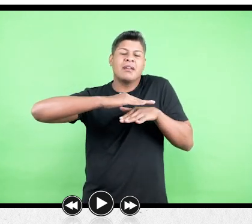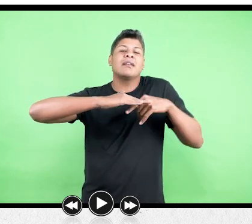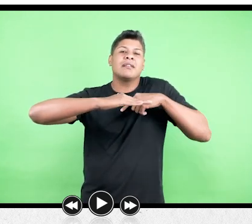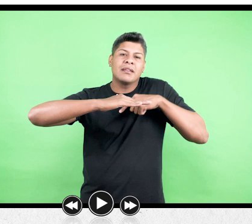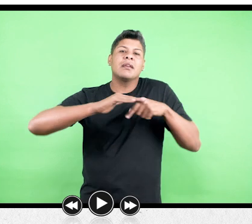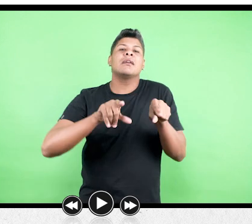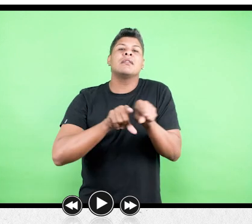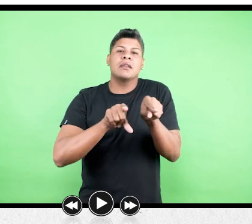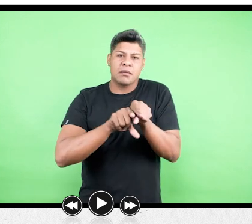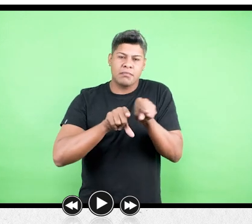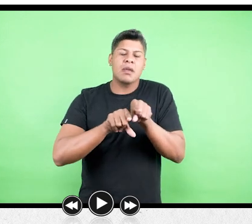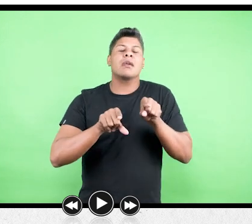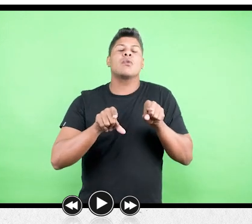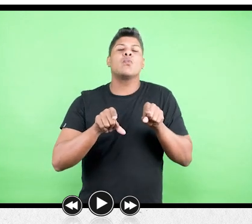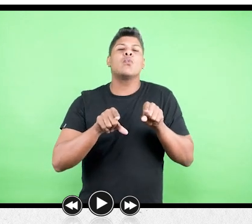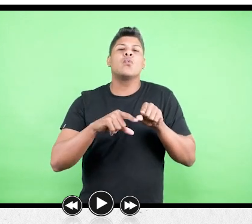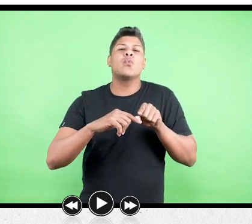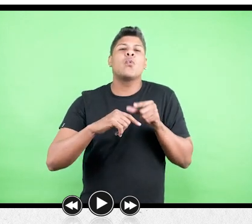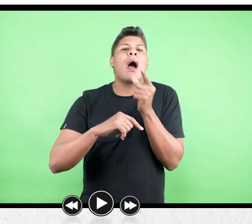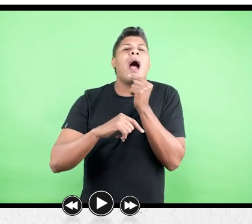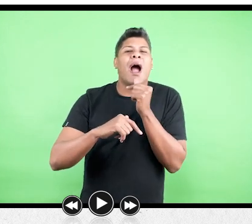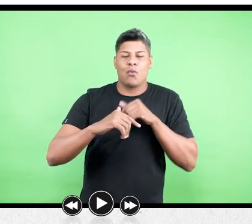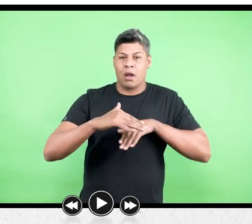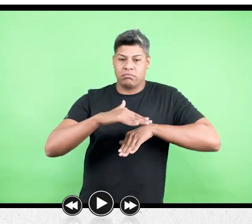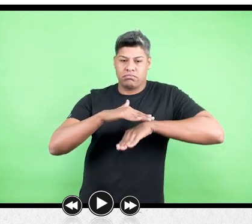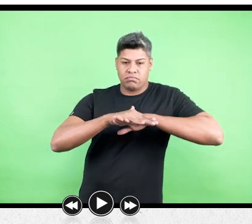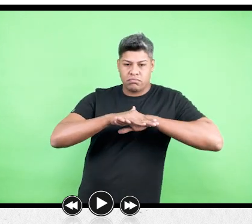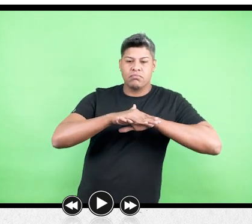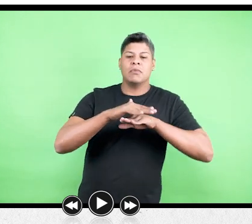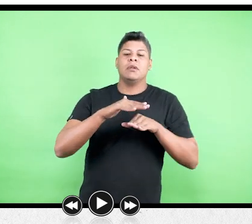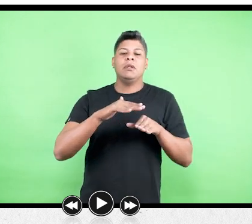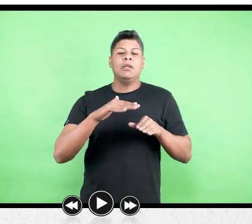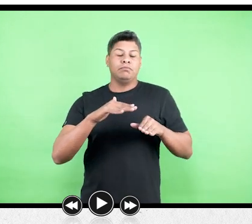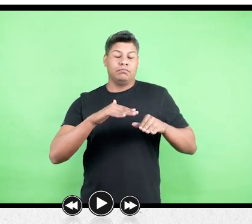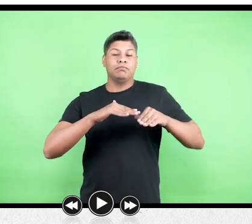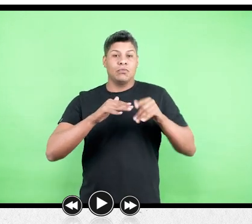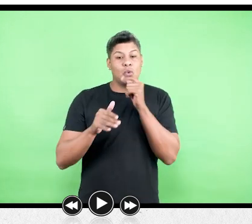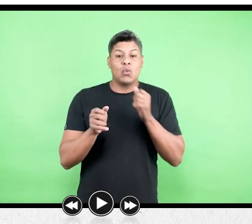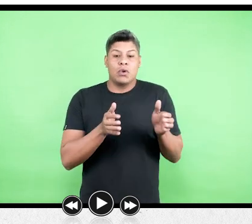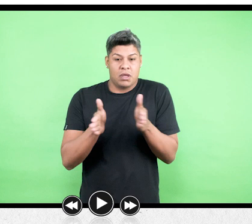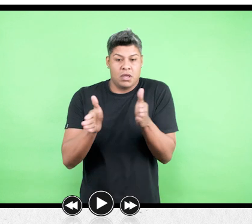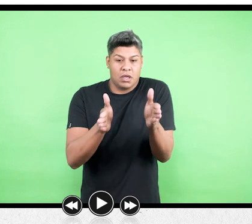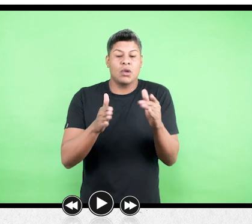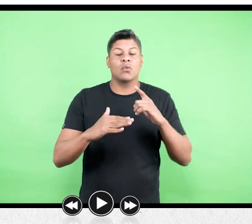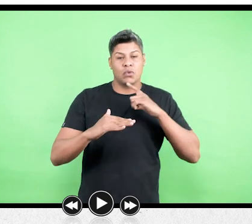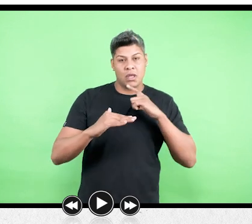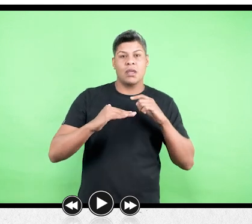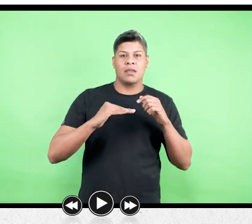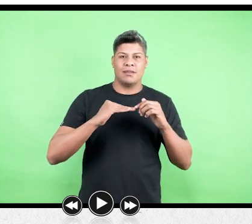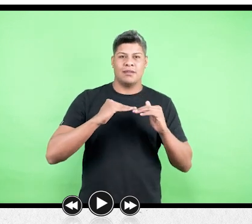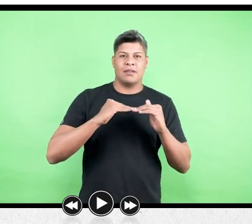há armazenamento de água subterrânea nas bancadas no rio. quando nós temos o aumento do